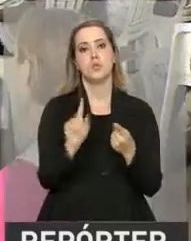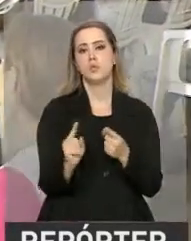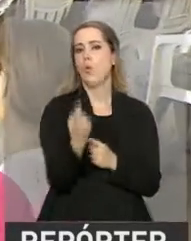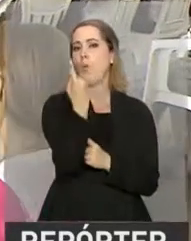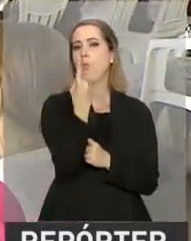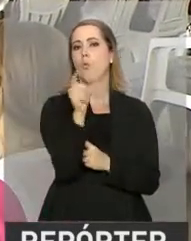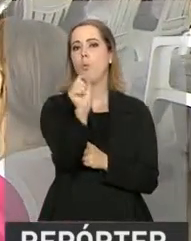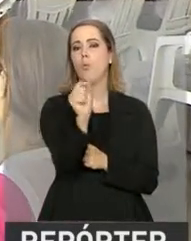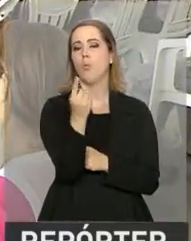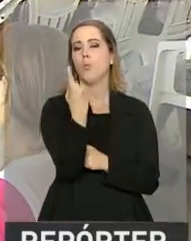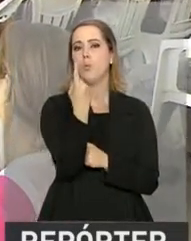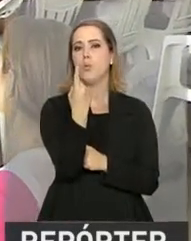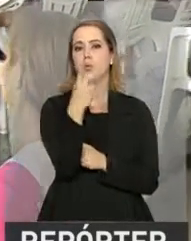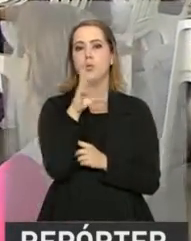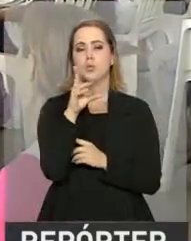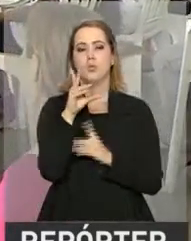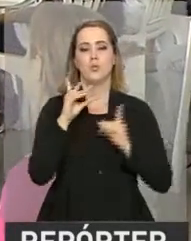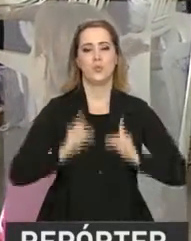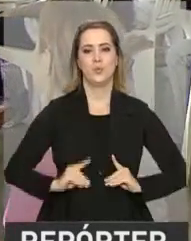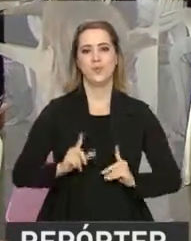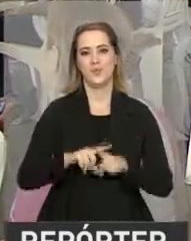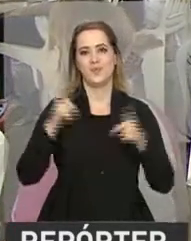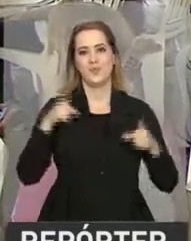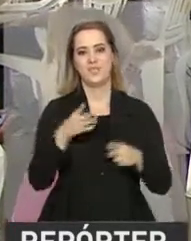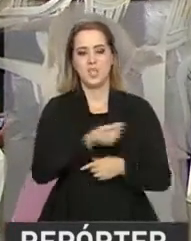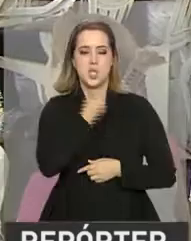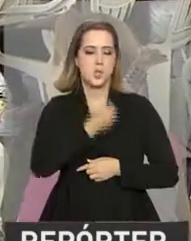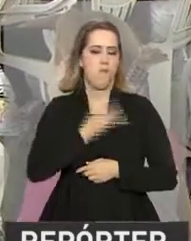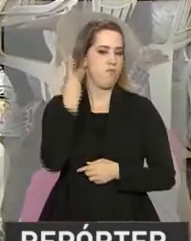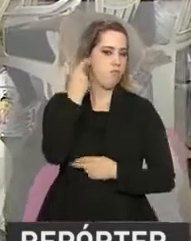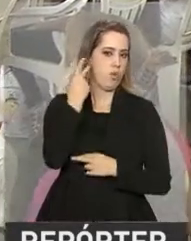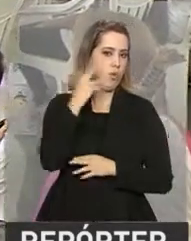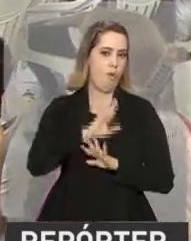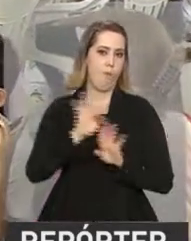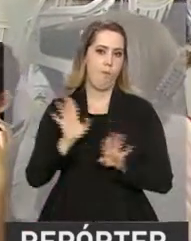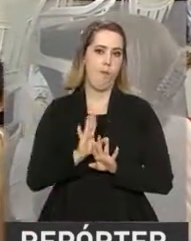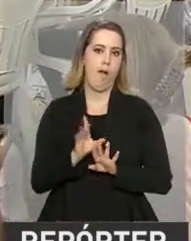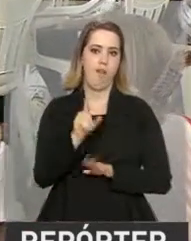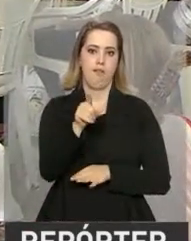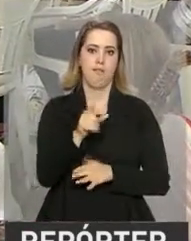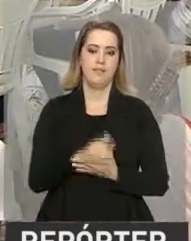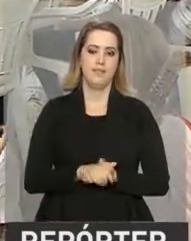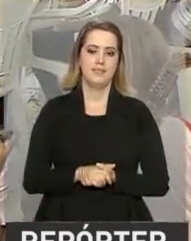mesmo alguma deficiência, mas eles vivem normal e